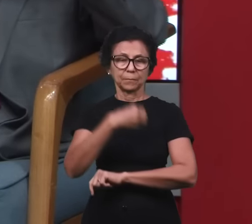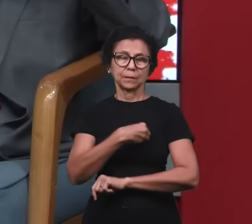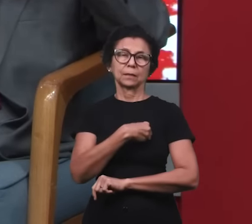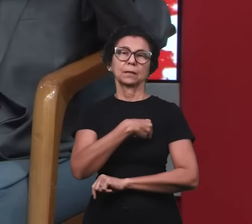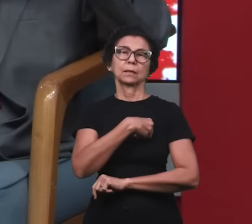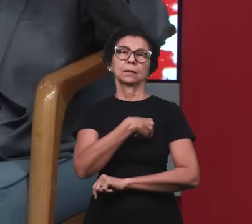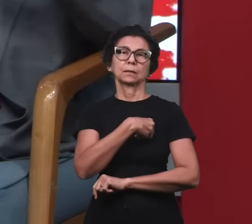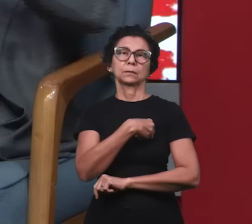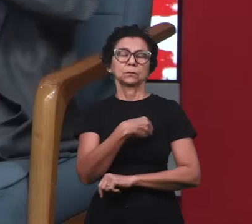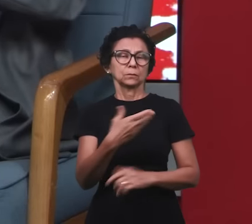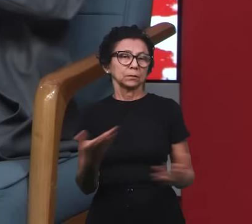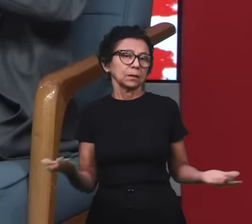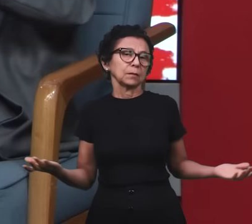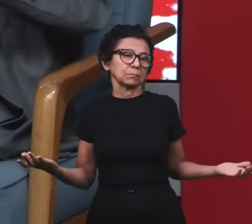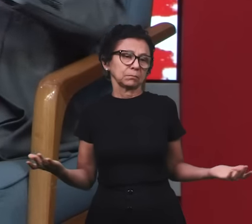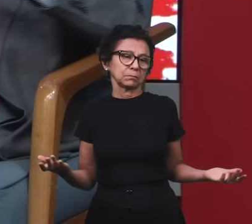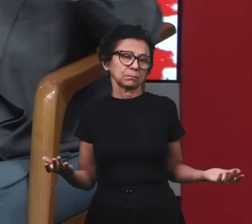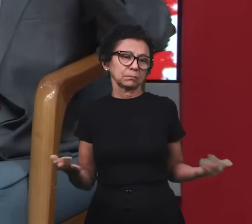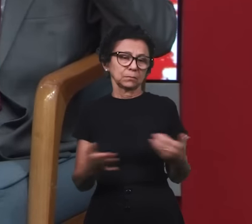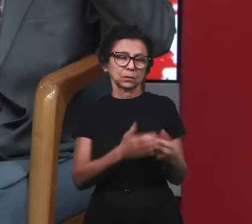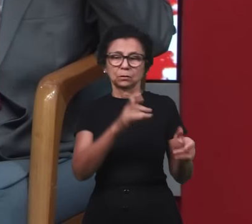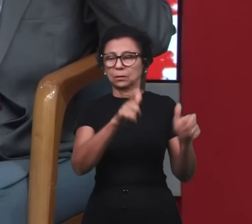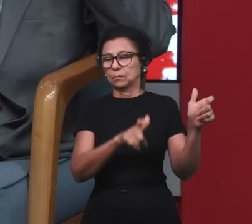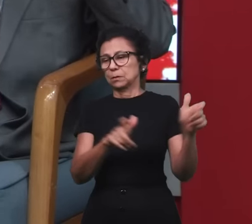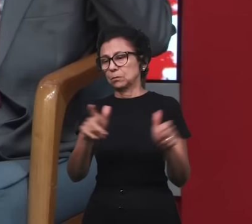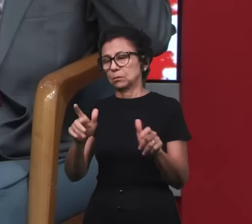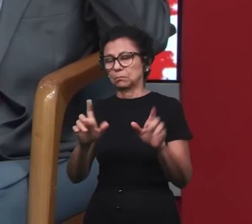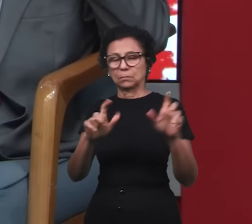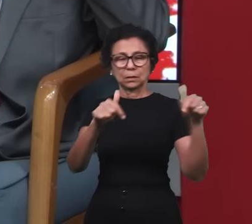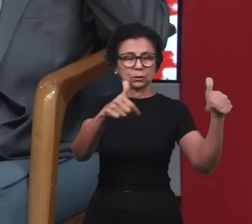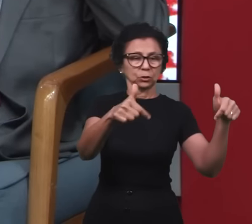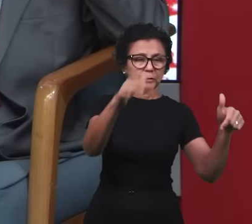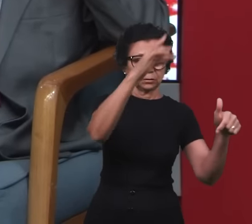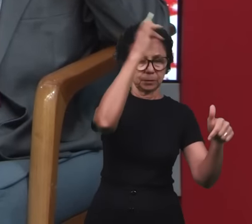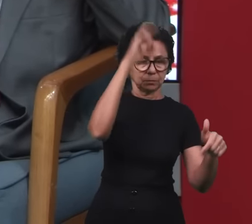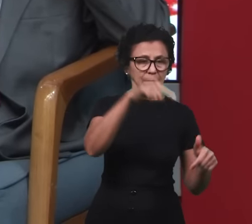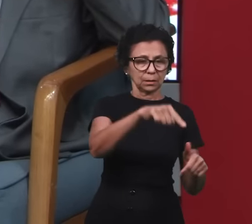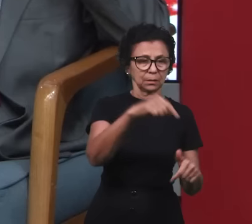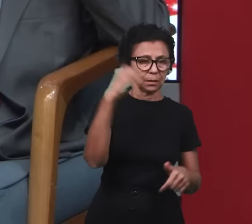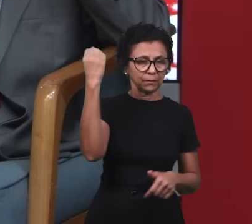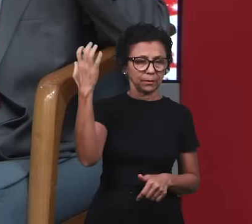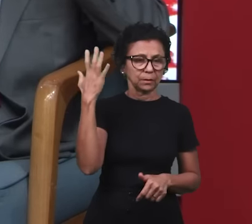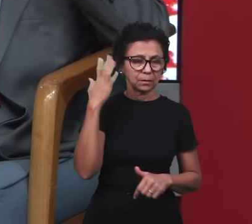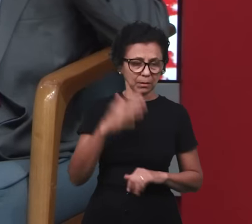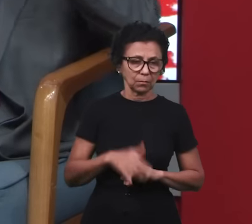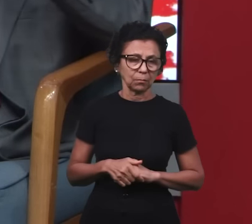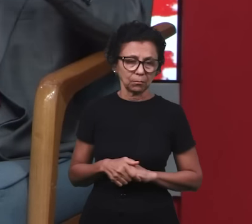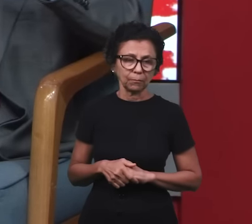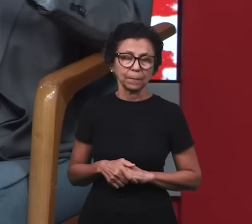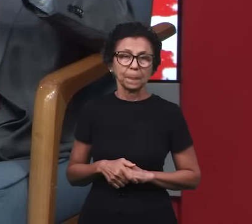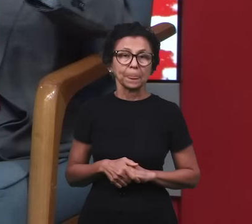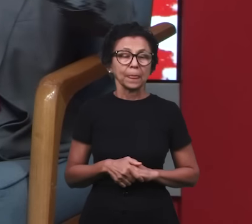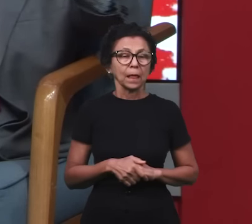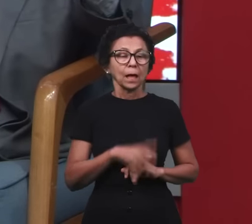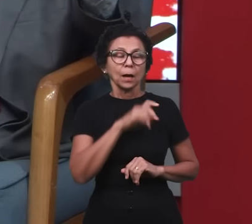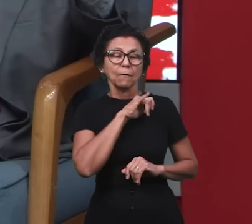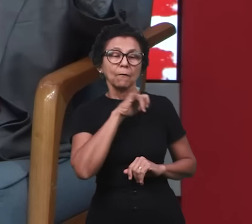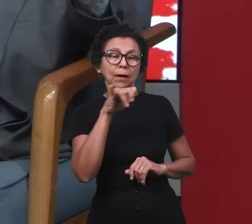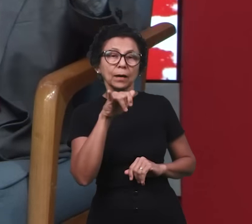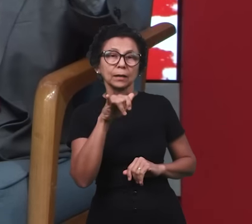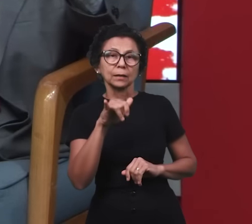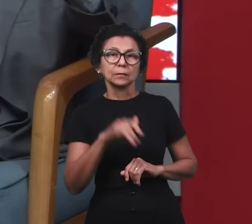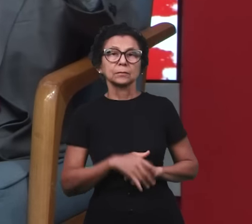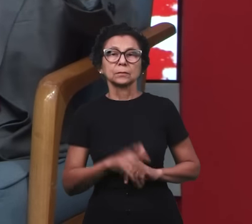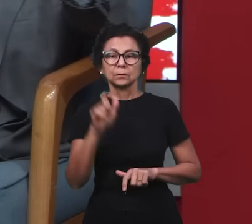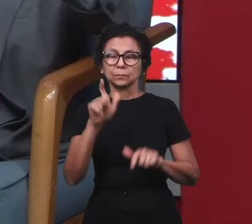no servo, Pedro, pode ser qualquer um outro. Operou aqui, ele tem a revelação. Quando ele tem a revelação, ele entrega a revelação, a porta se